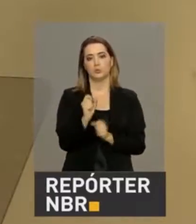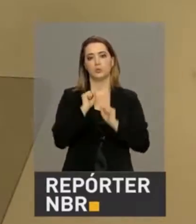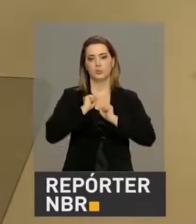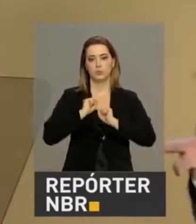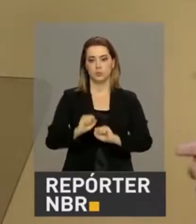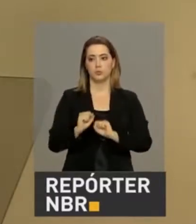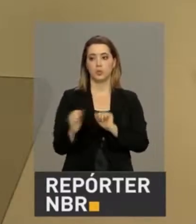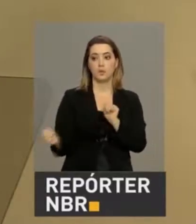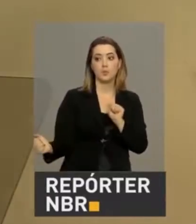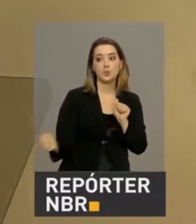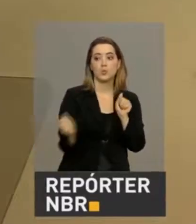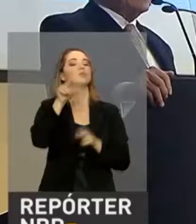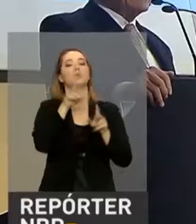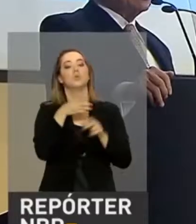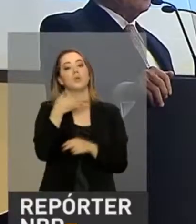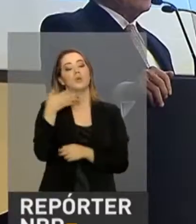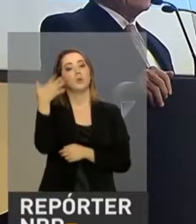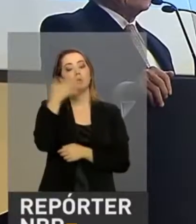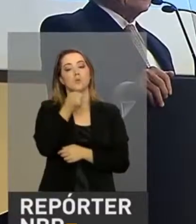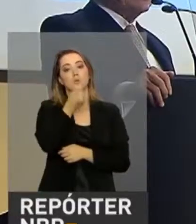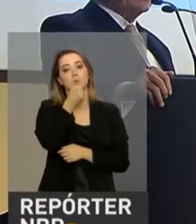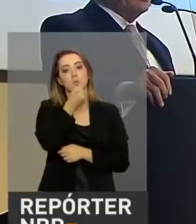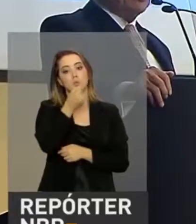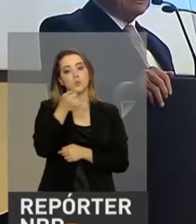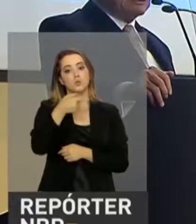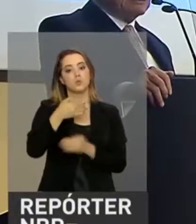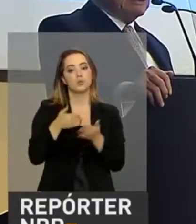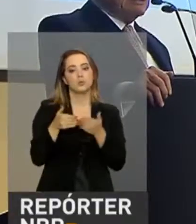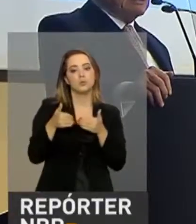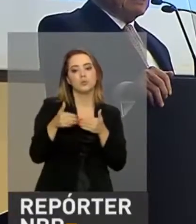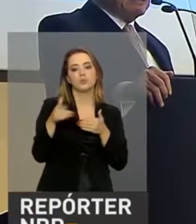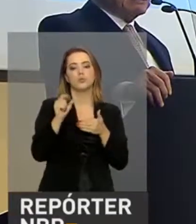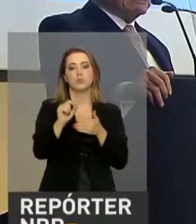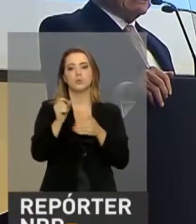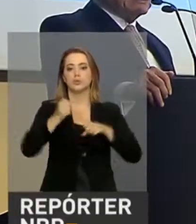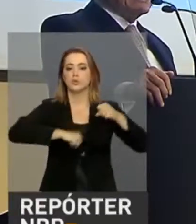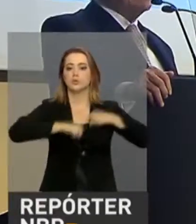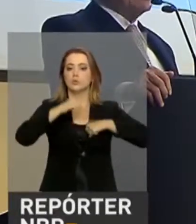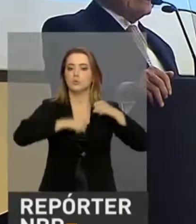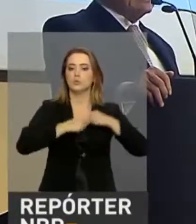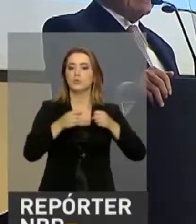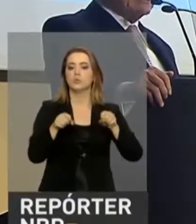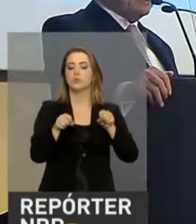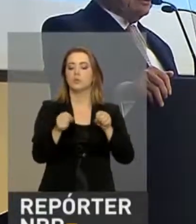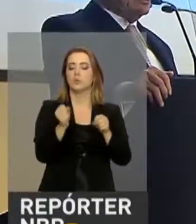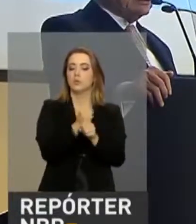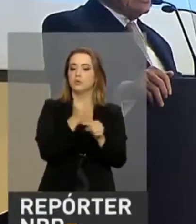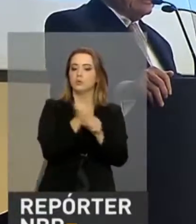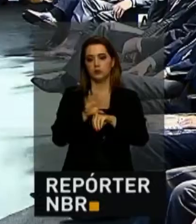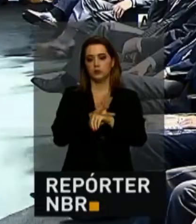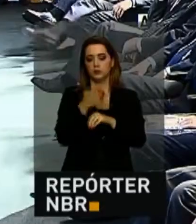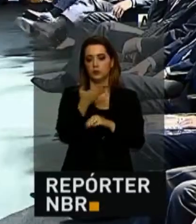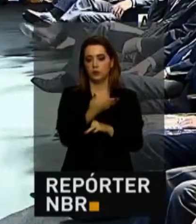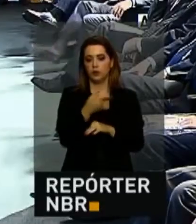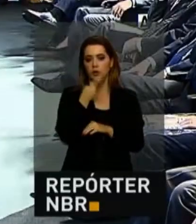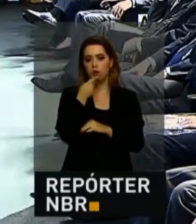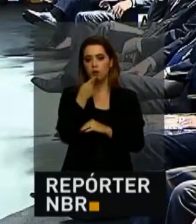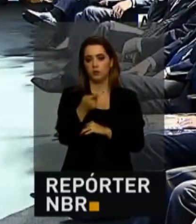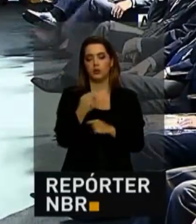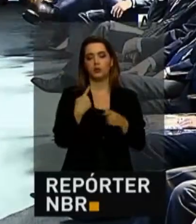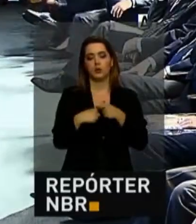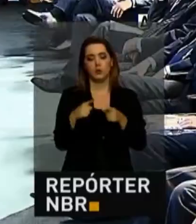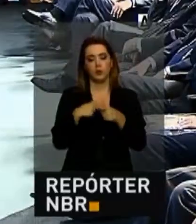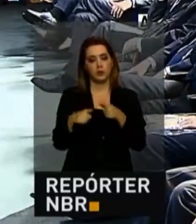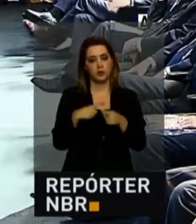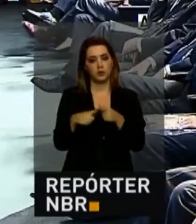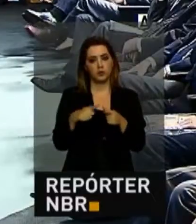mensagem orçamentária do governo. A declaração foi feita durante o seminário Infraestrutura e Desenvolvimento do Brasil, realizado pela